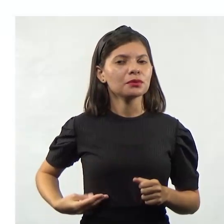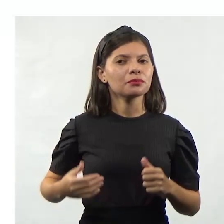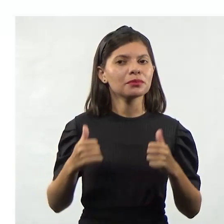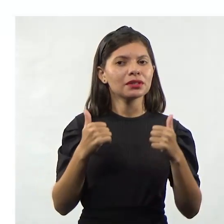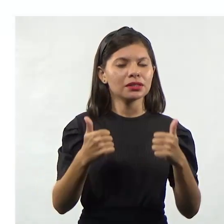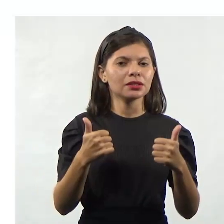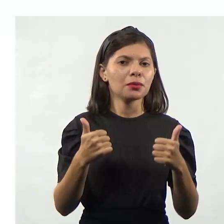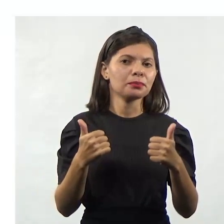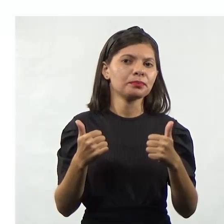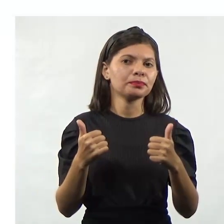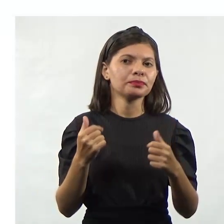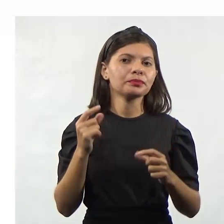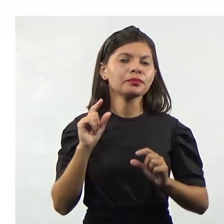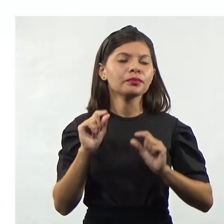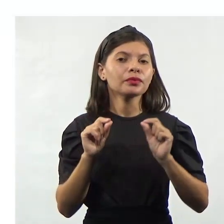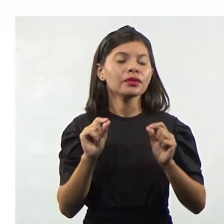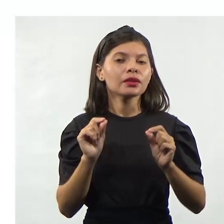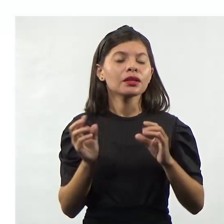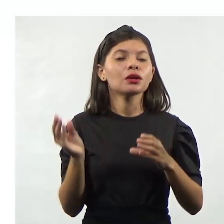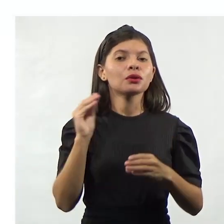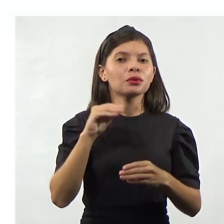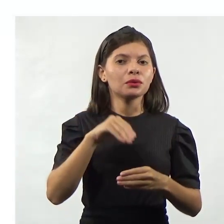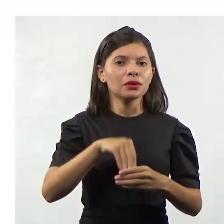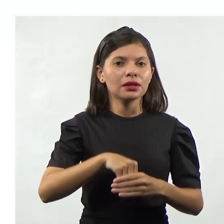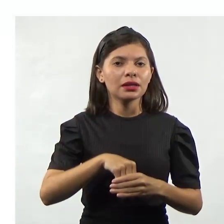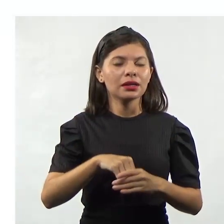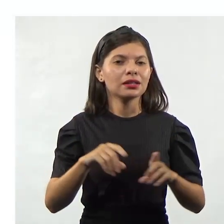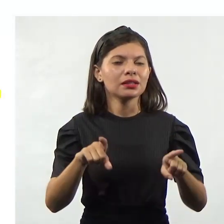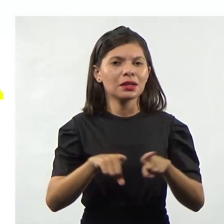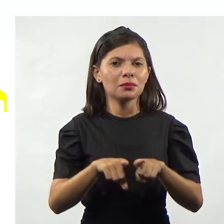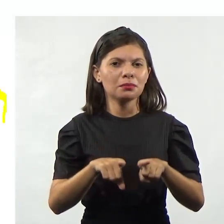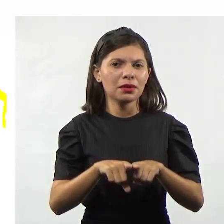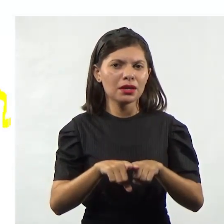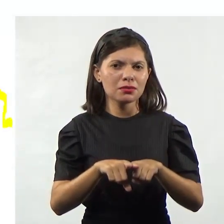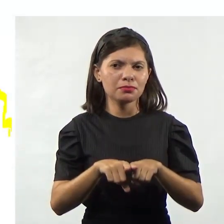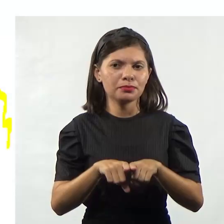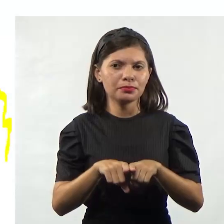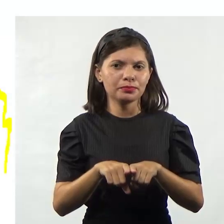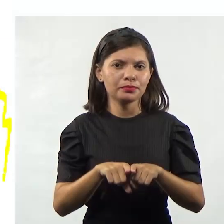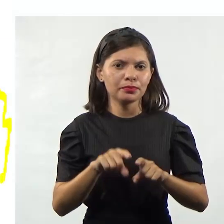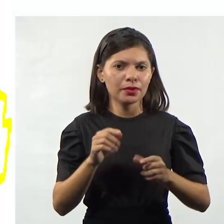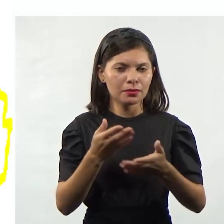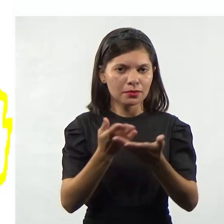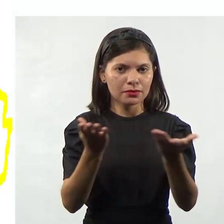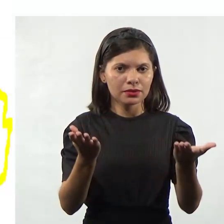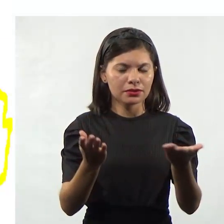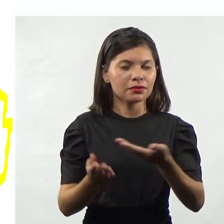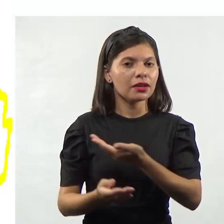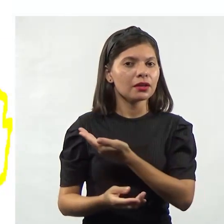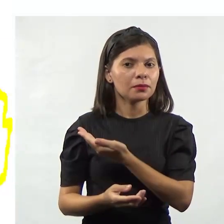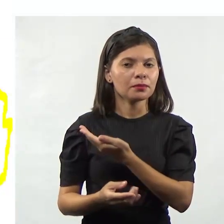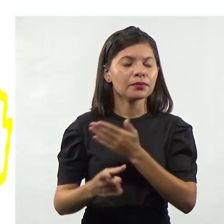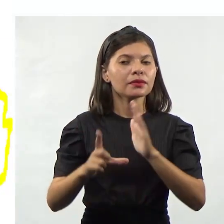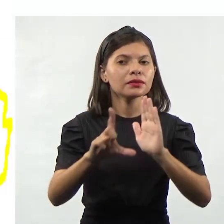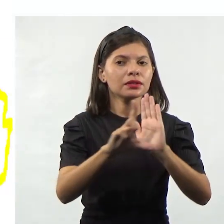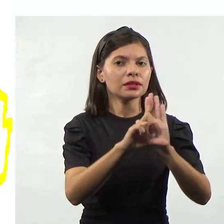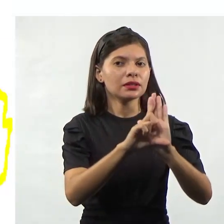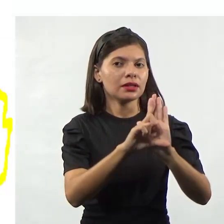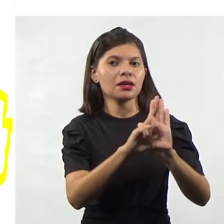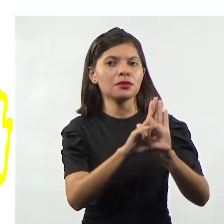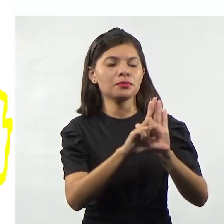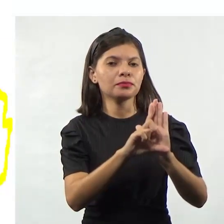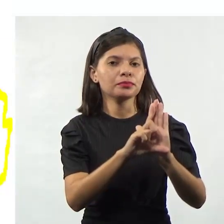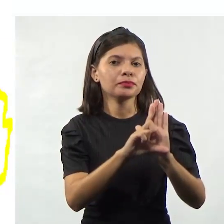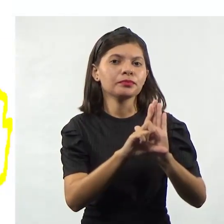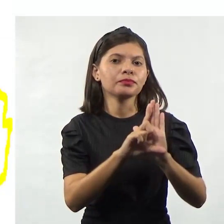público, beleza? E aí até coloquei aqui essa observação, que na Lei da Ação Popular, na